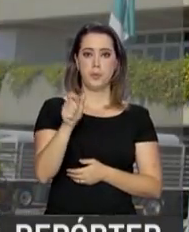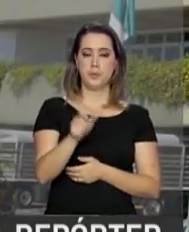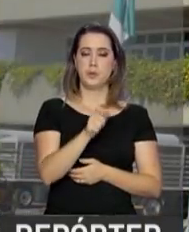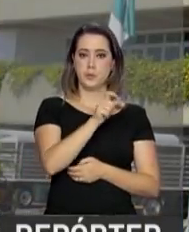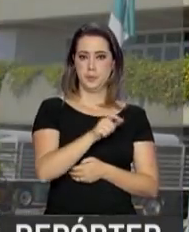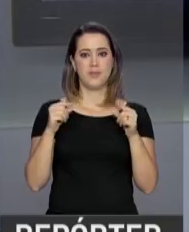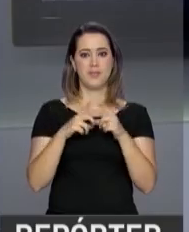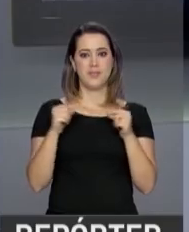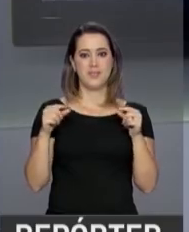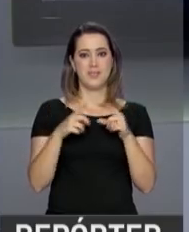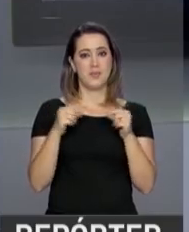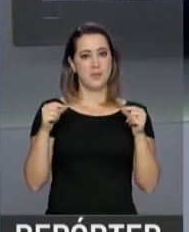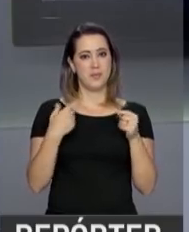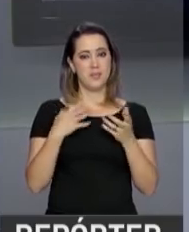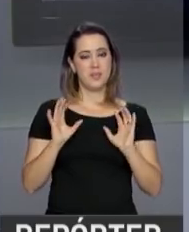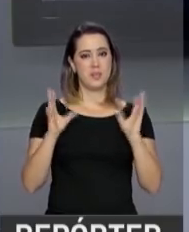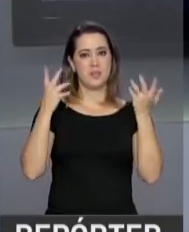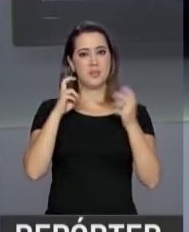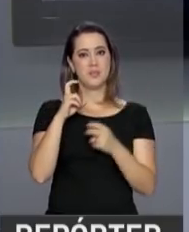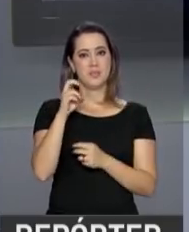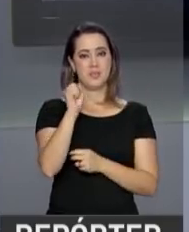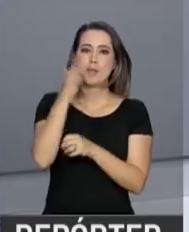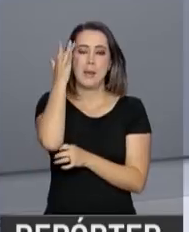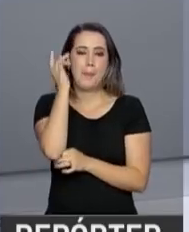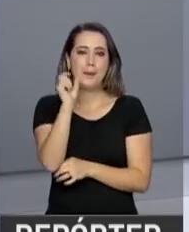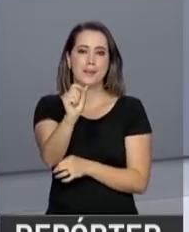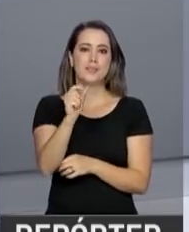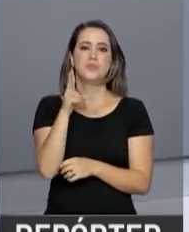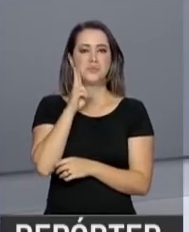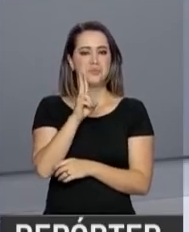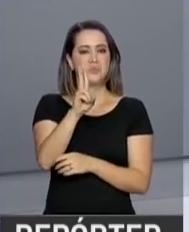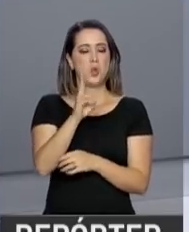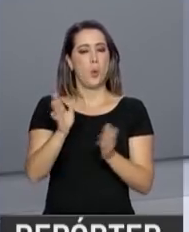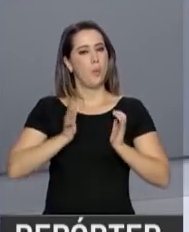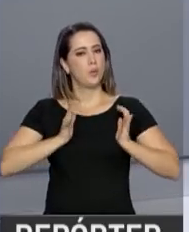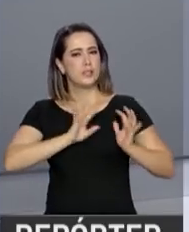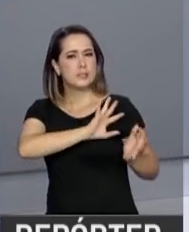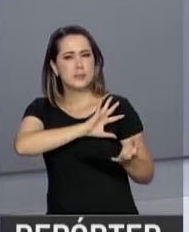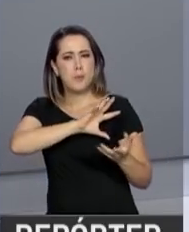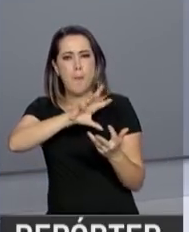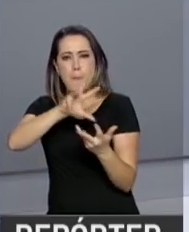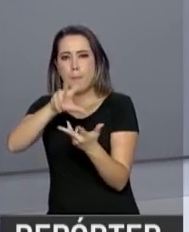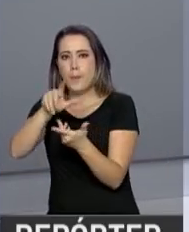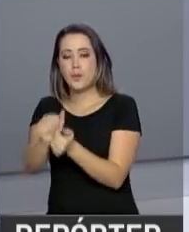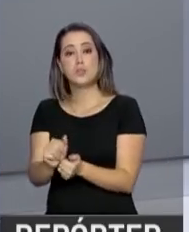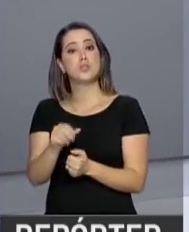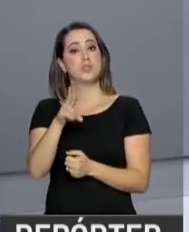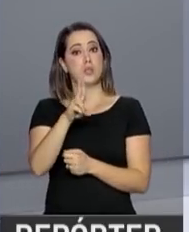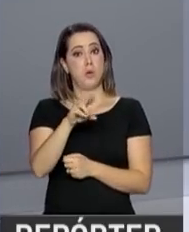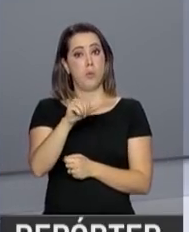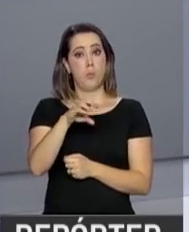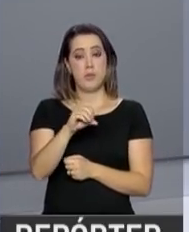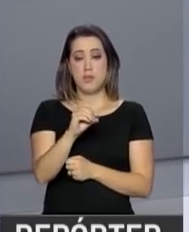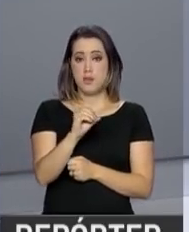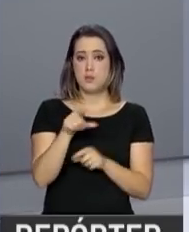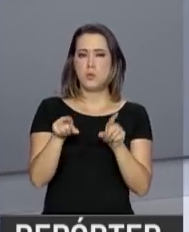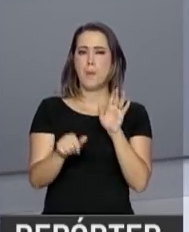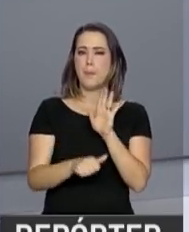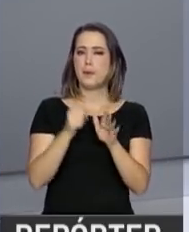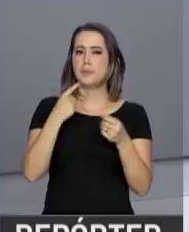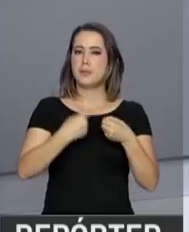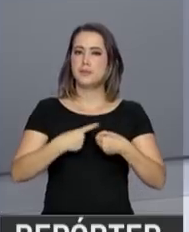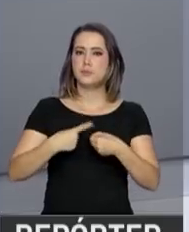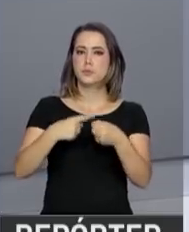pessoas. Brasília comemora 58 anos amanhã. Considerada Patrimônio Cultural da Humanidade pela Unesco, foi a primeira